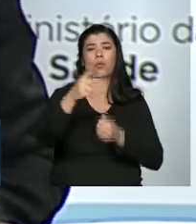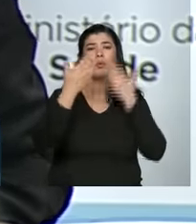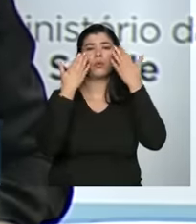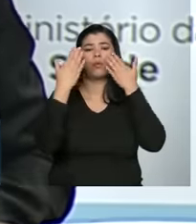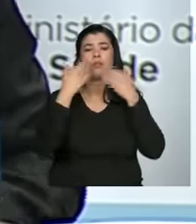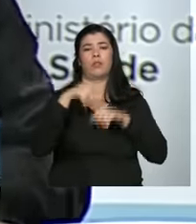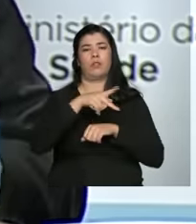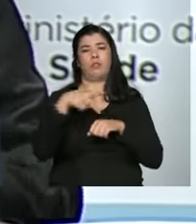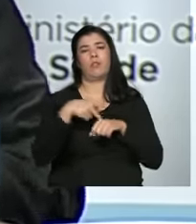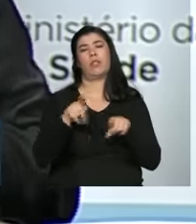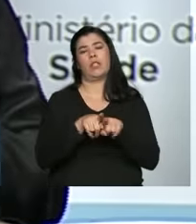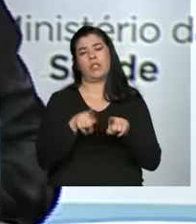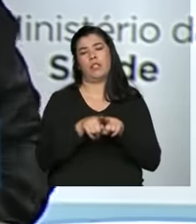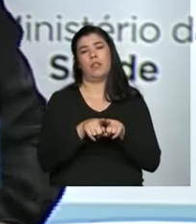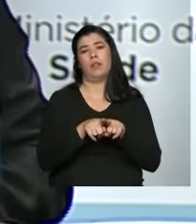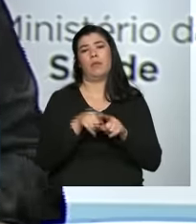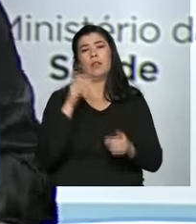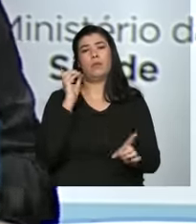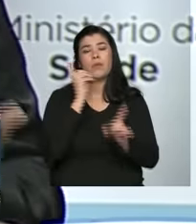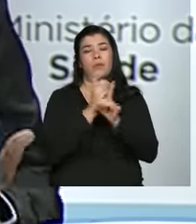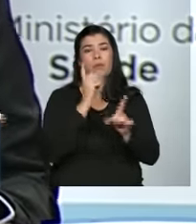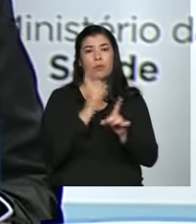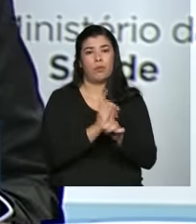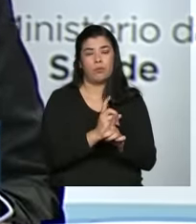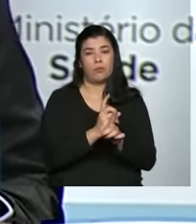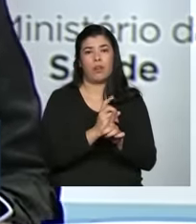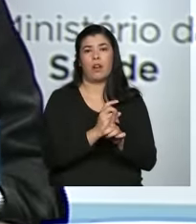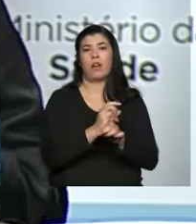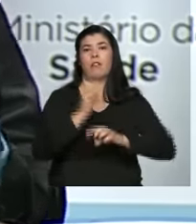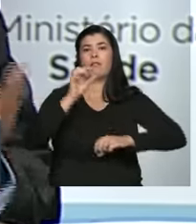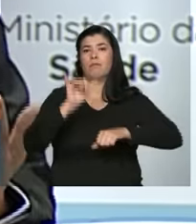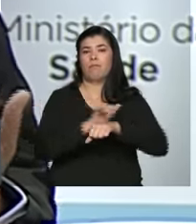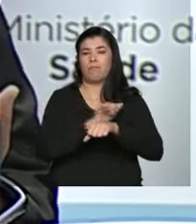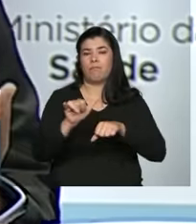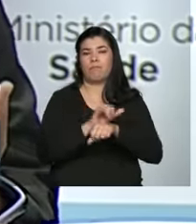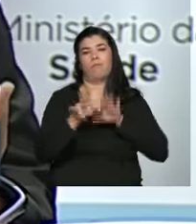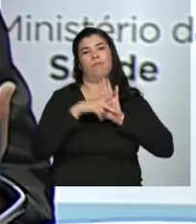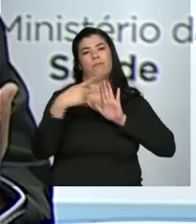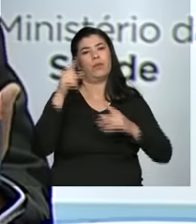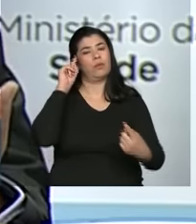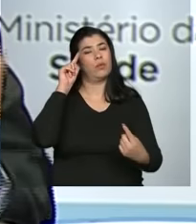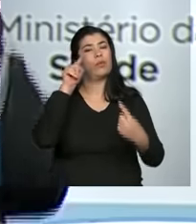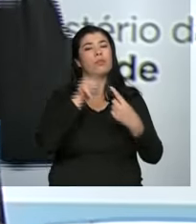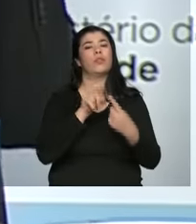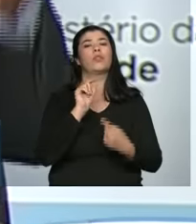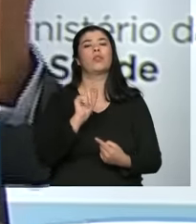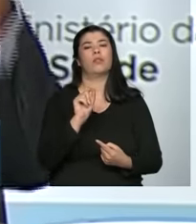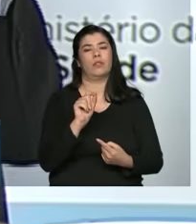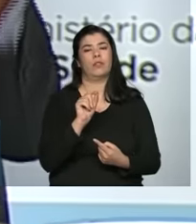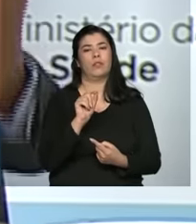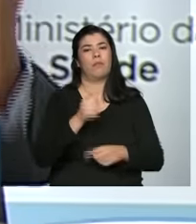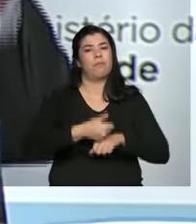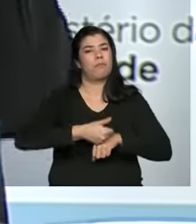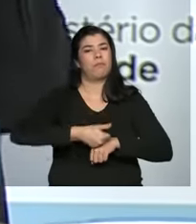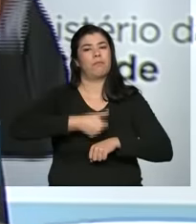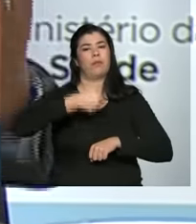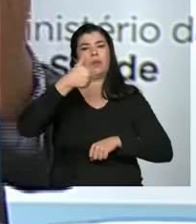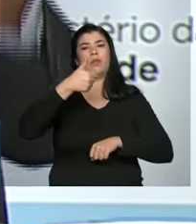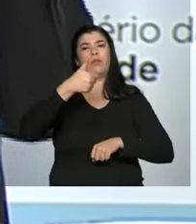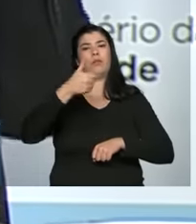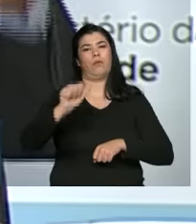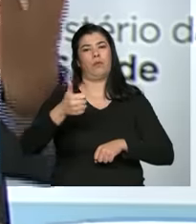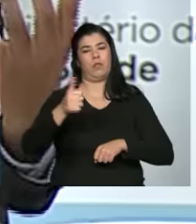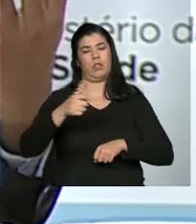Inter internacionais para se chegar a um conjunto de medidas que tem como objetivo Central primeiro melhorar a qualidade da